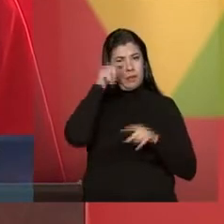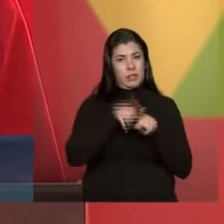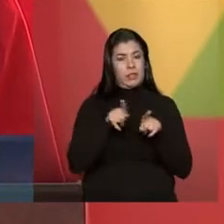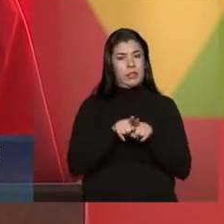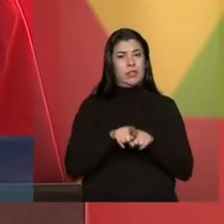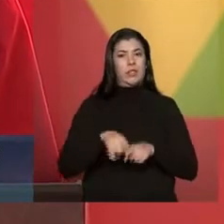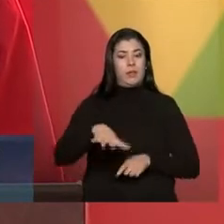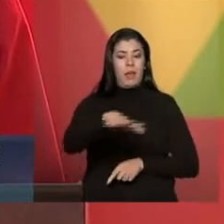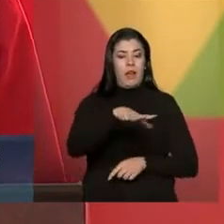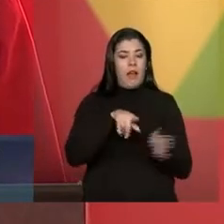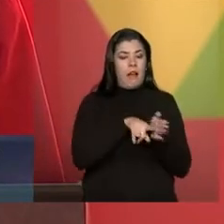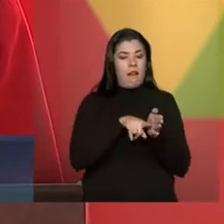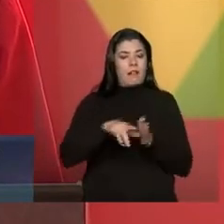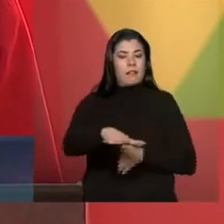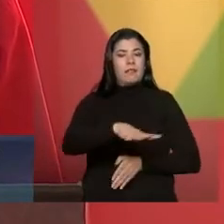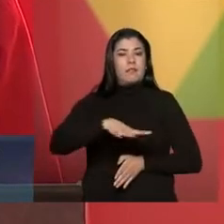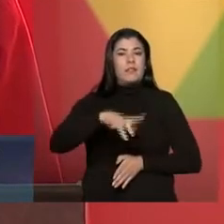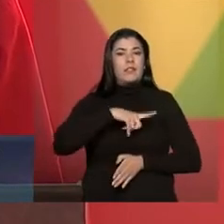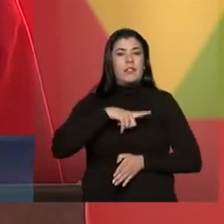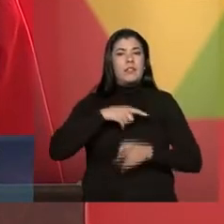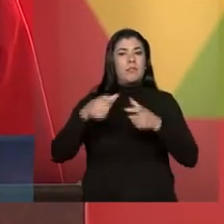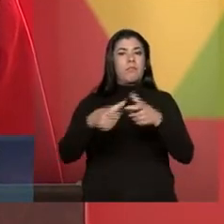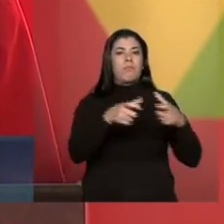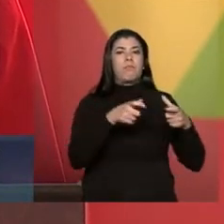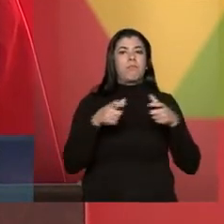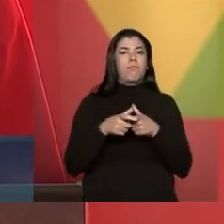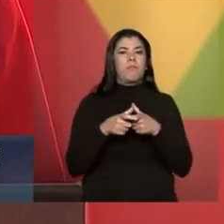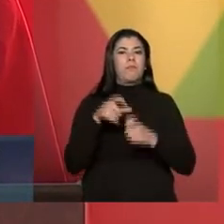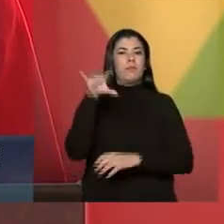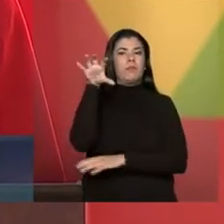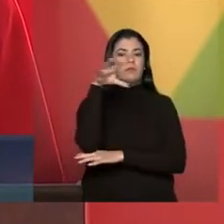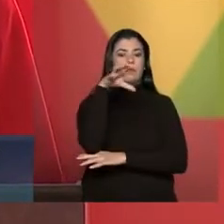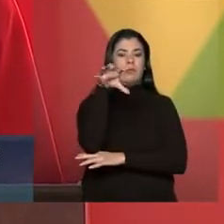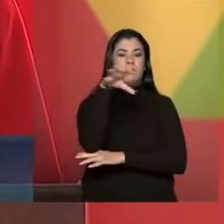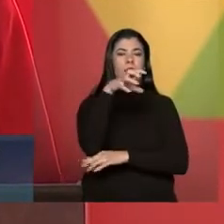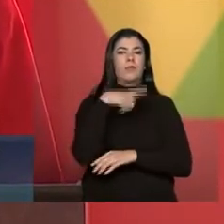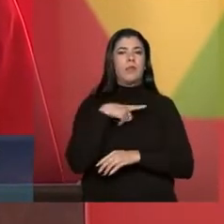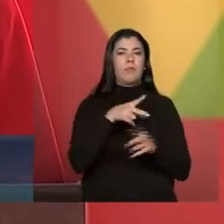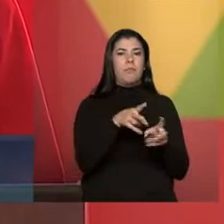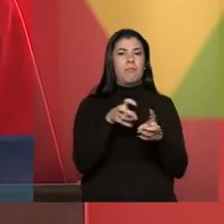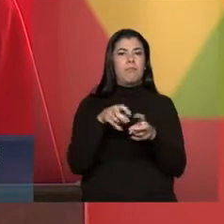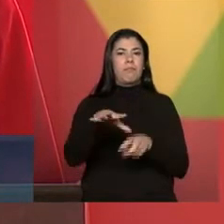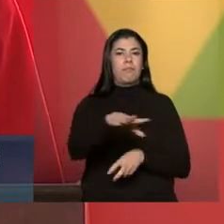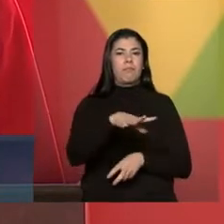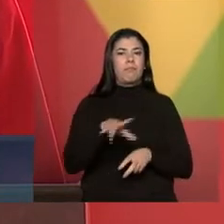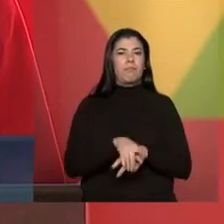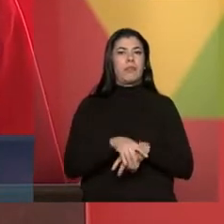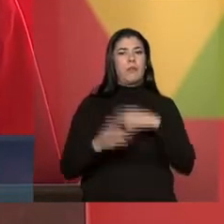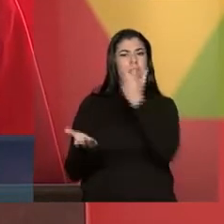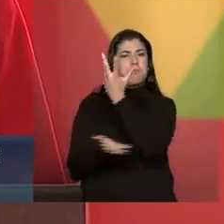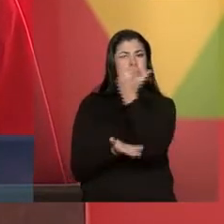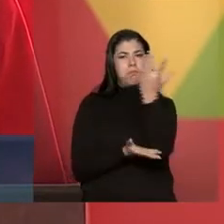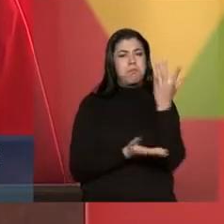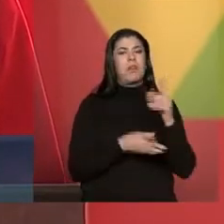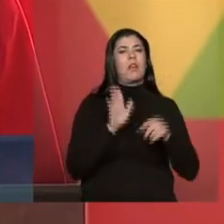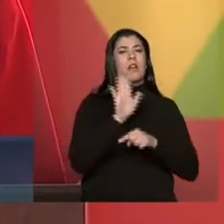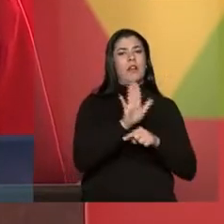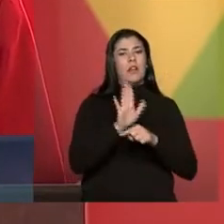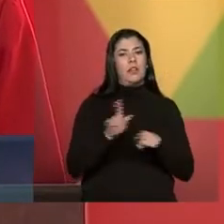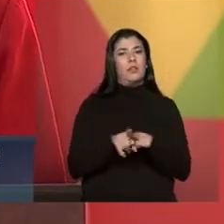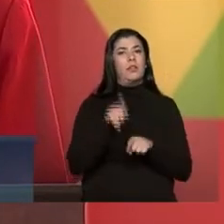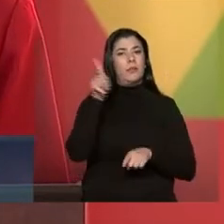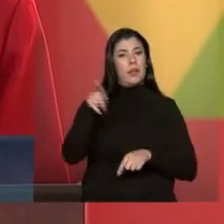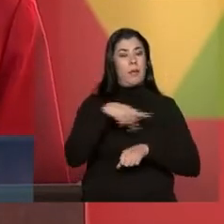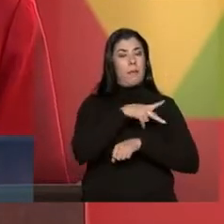imagens territoriais geradas pelo satélite contribuem muito para os países